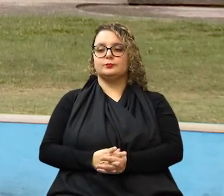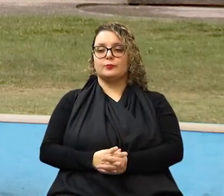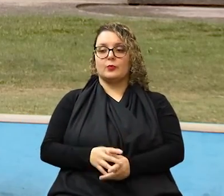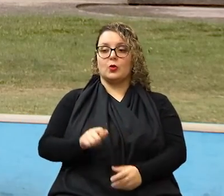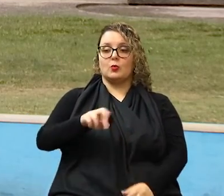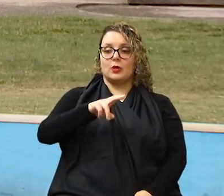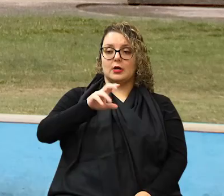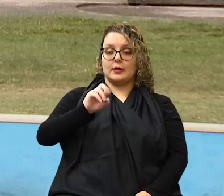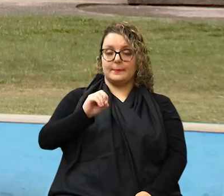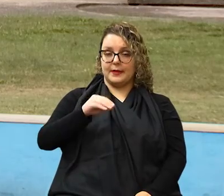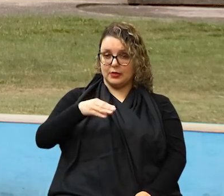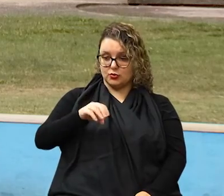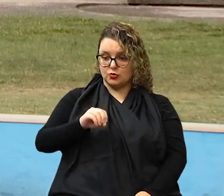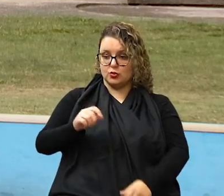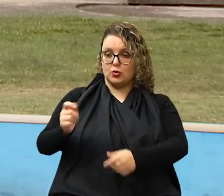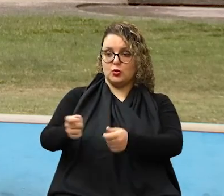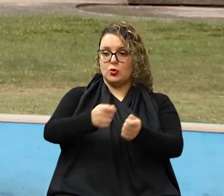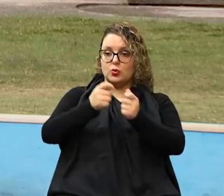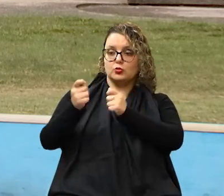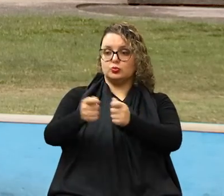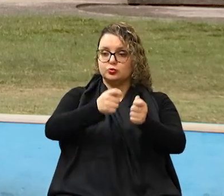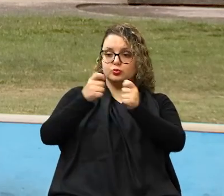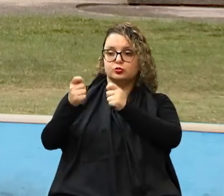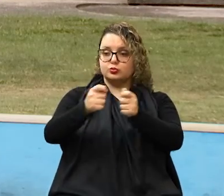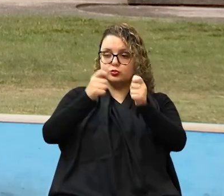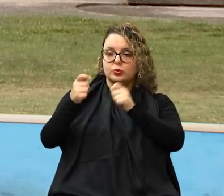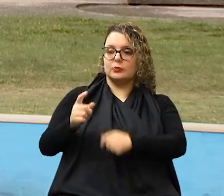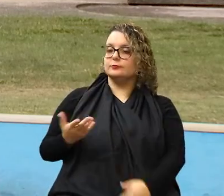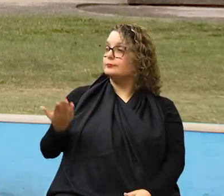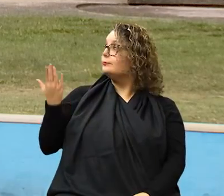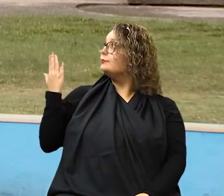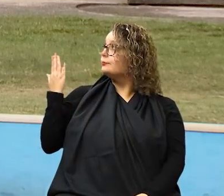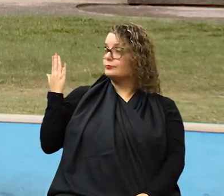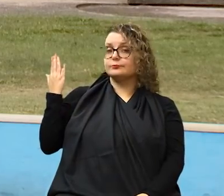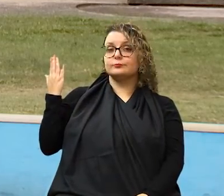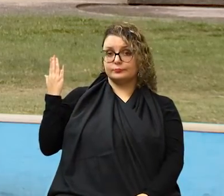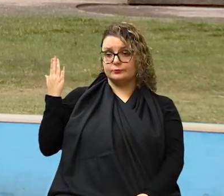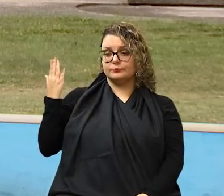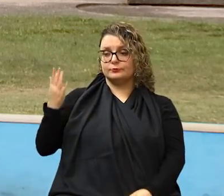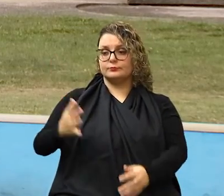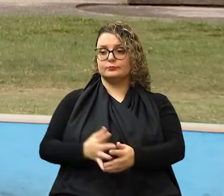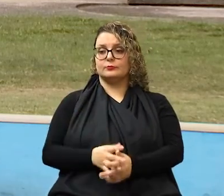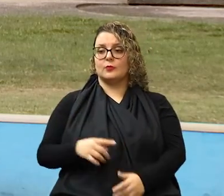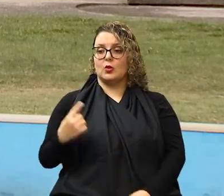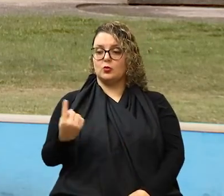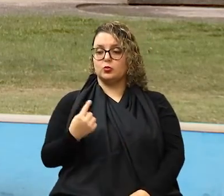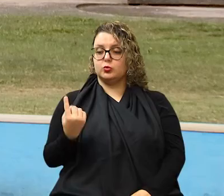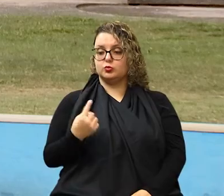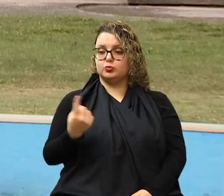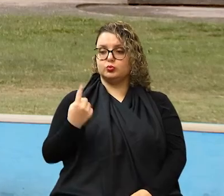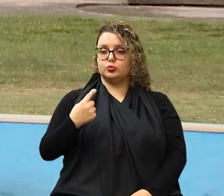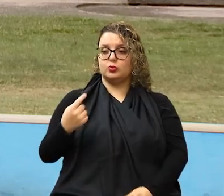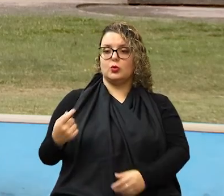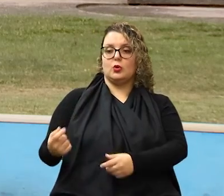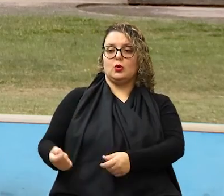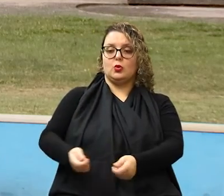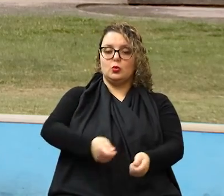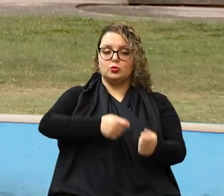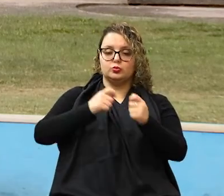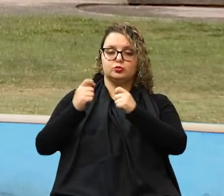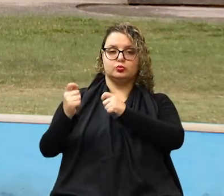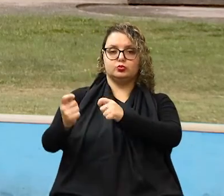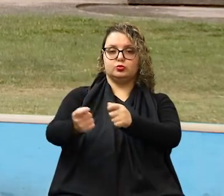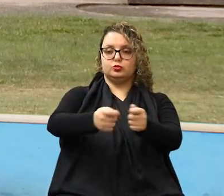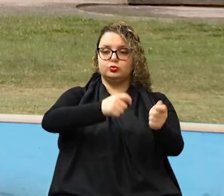distâncias. O arremesso do peso, ele é o único que é chamado de arremesso pela mecânica do movimento, né? No